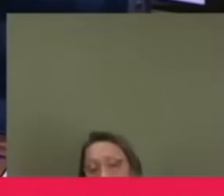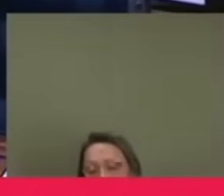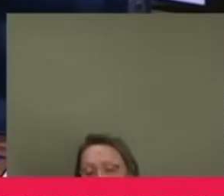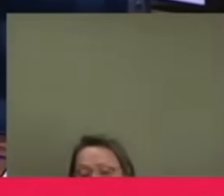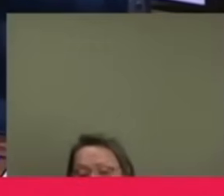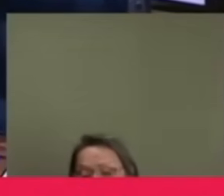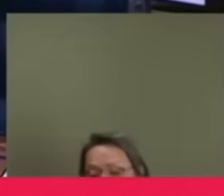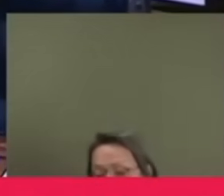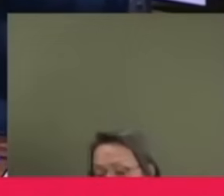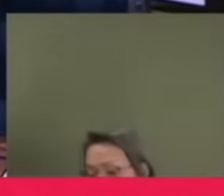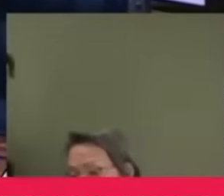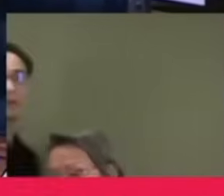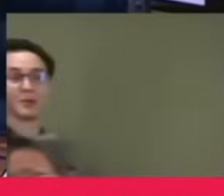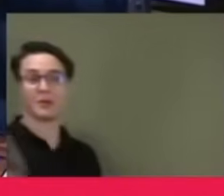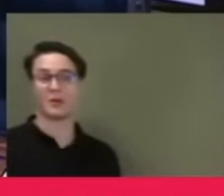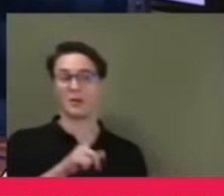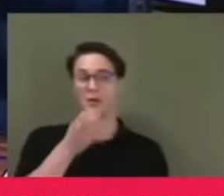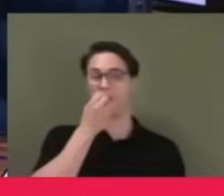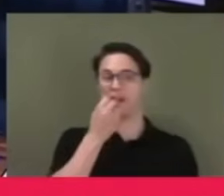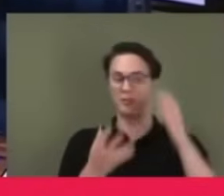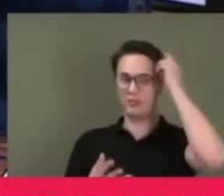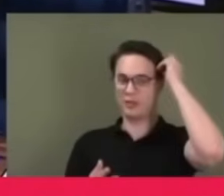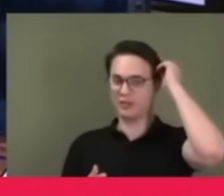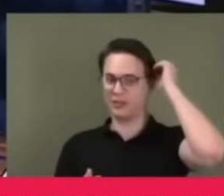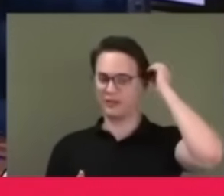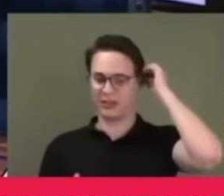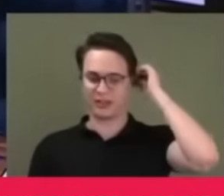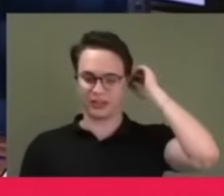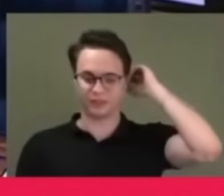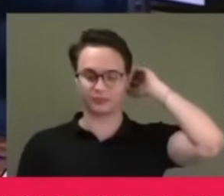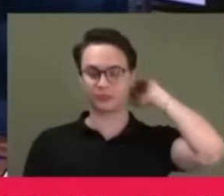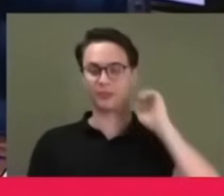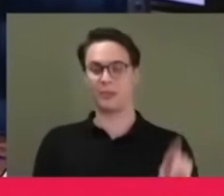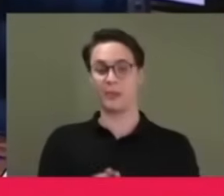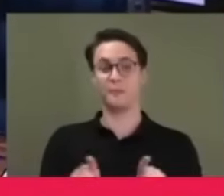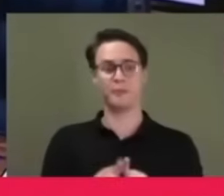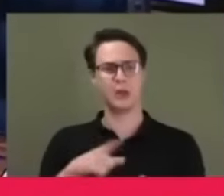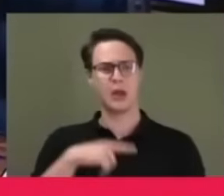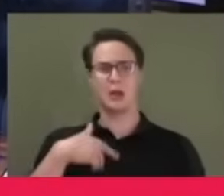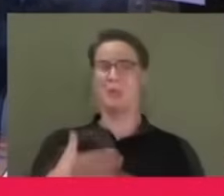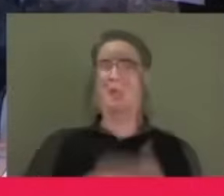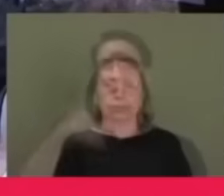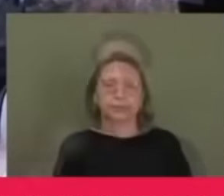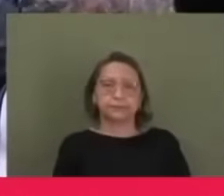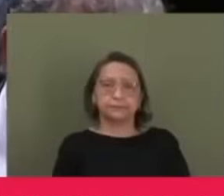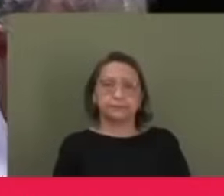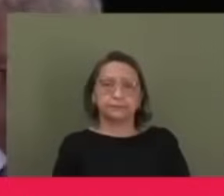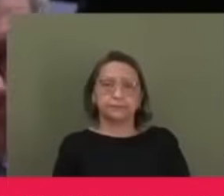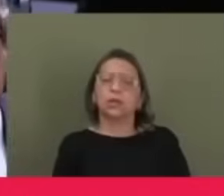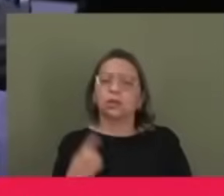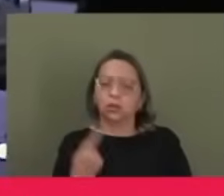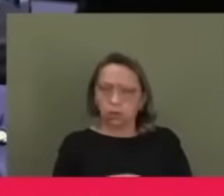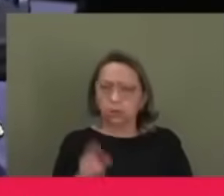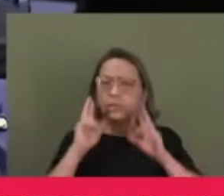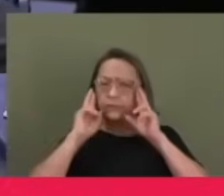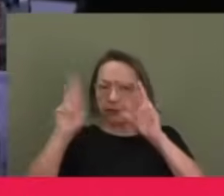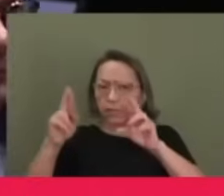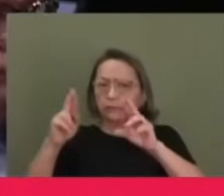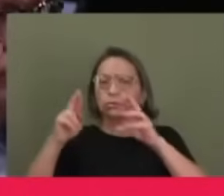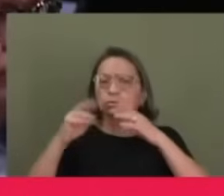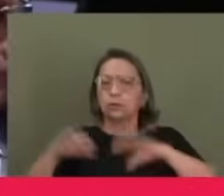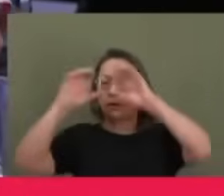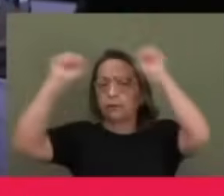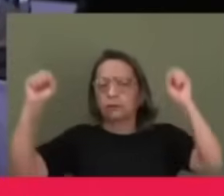pessoas é uma coisa boa, é para quem já está em outra... A Terra é plana e a Lua vai se tornar Terra. Nós respeitamos o Supremo Tribunal Federal,